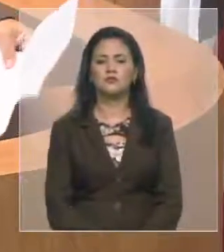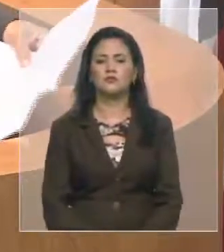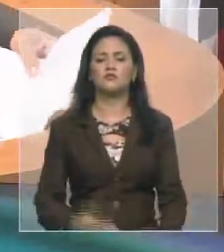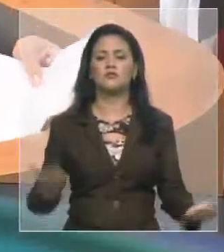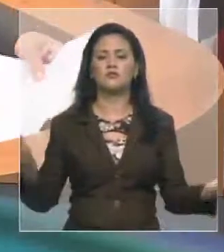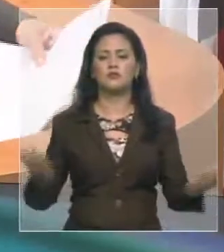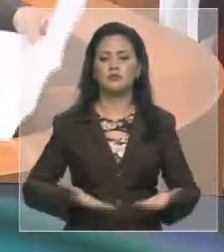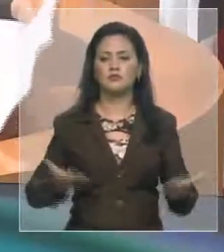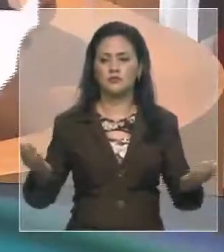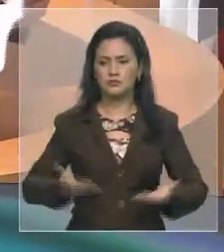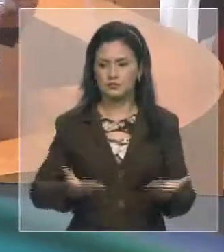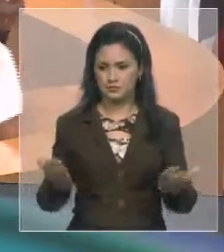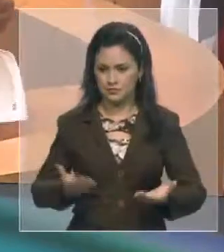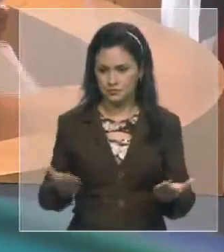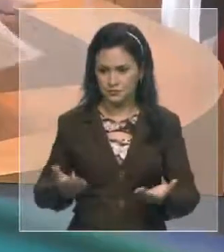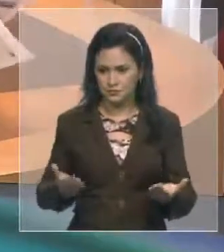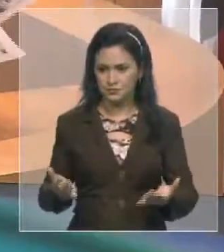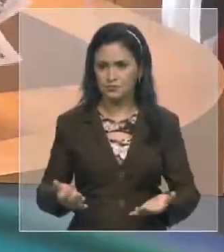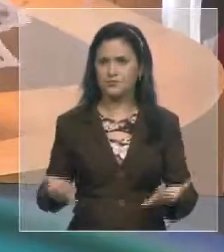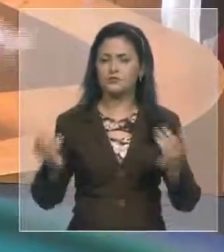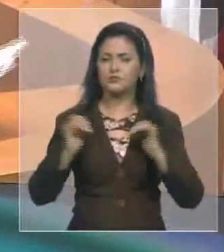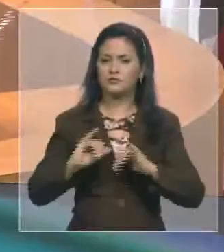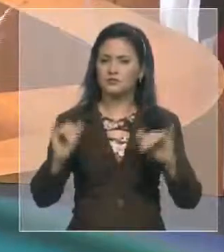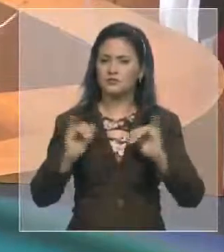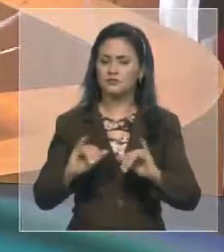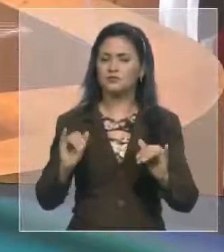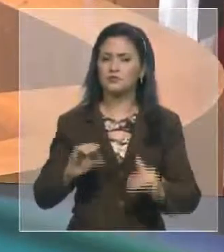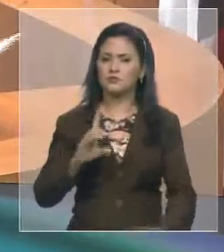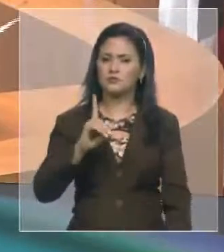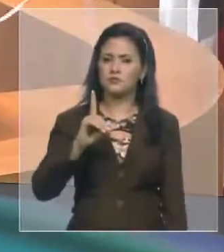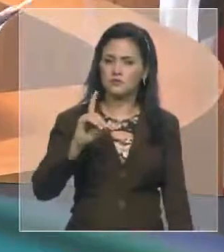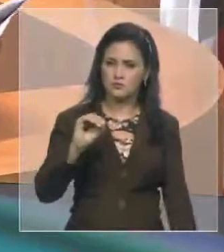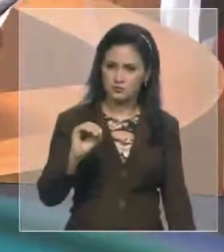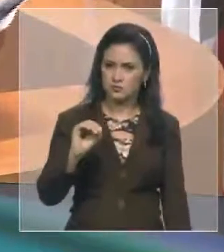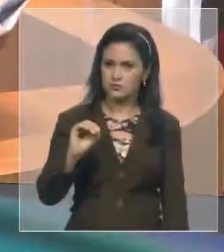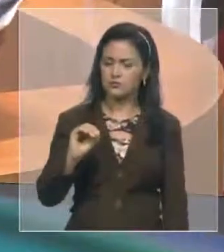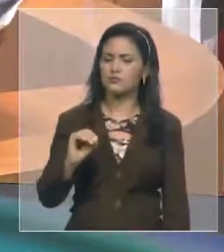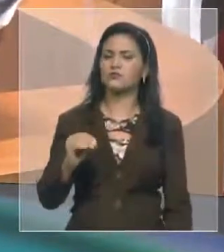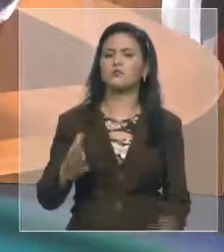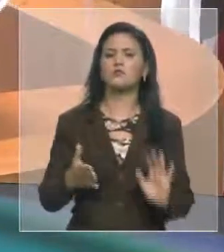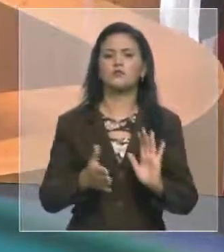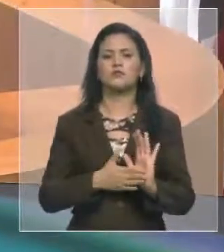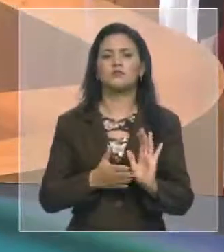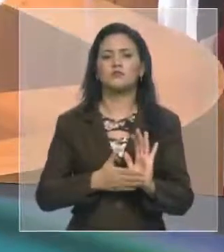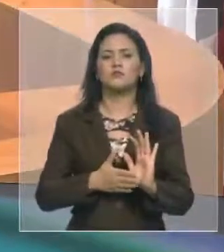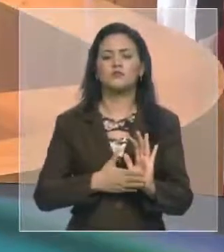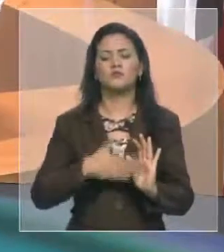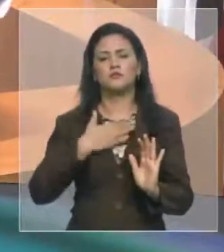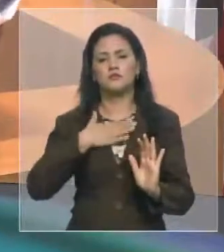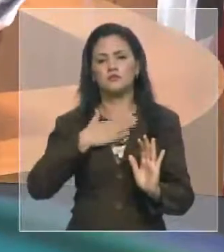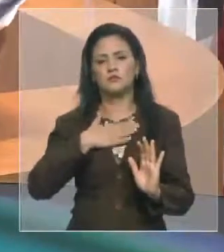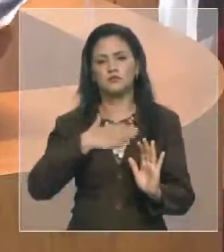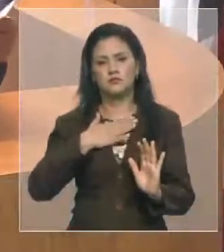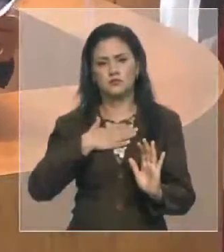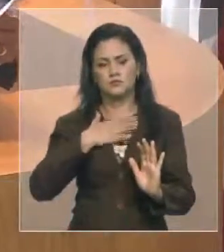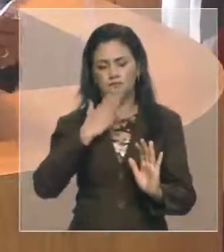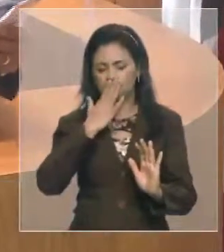diário desta casa a indicação de minha autoria, deputado Marco Aurélio, a